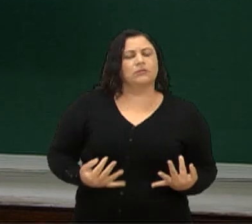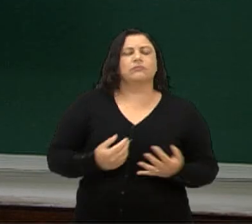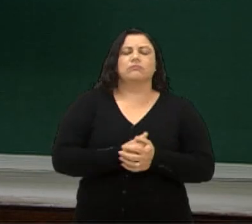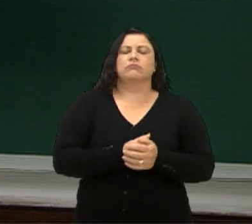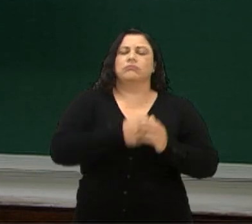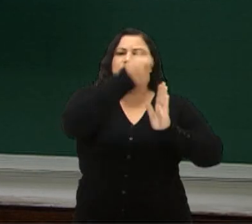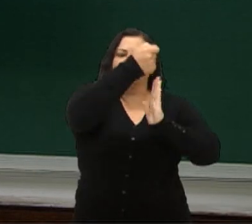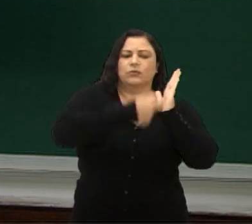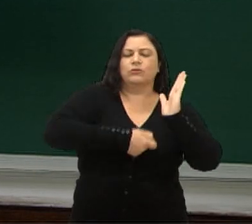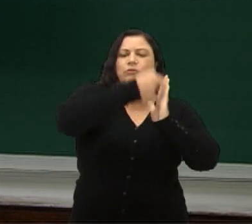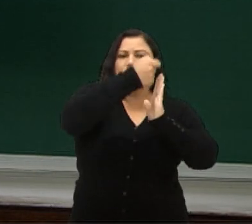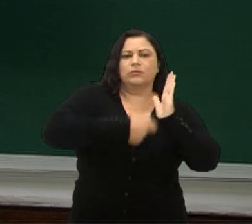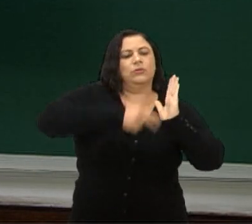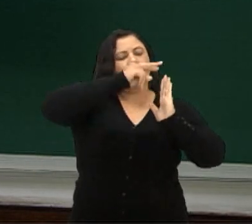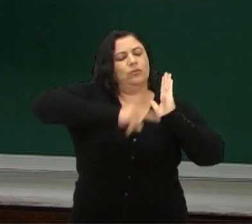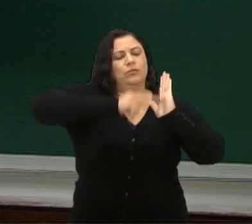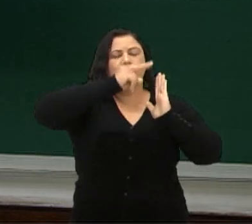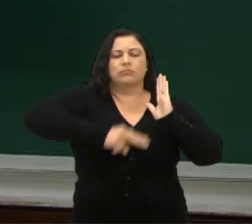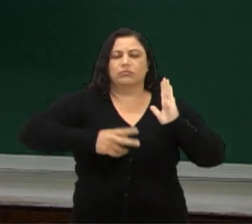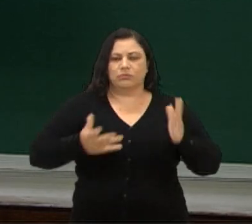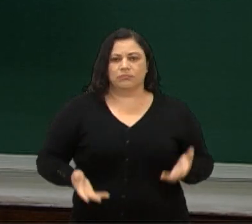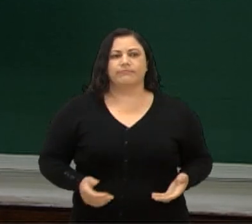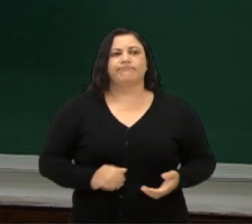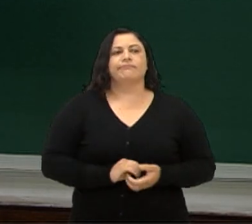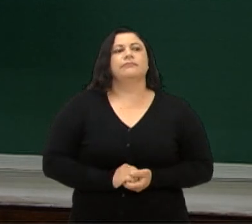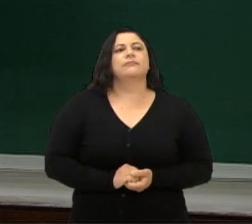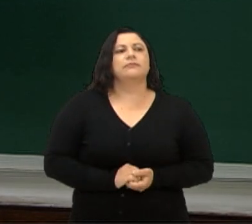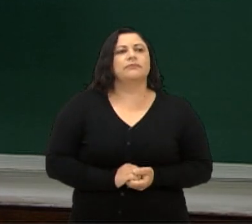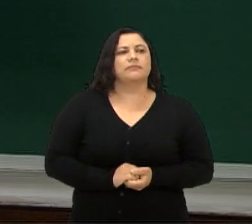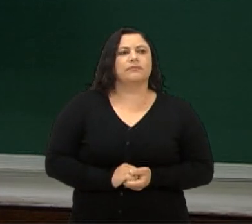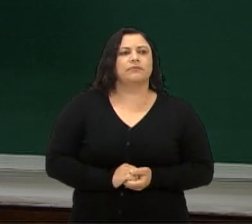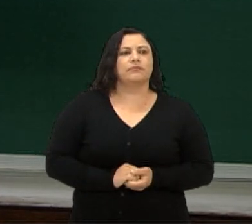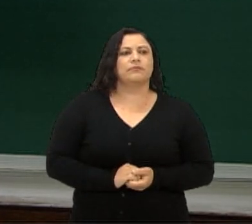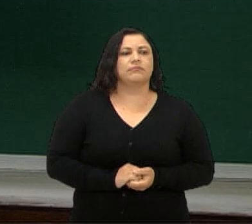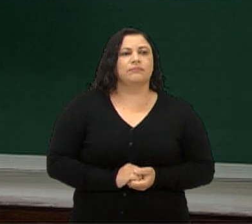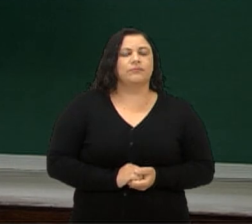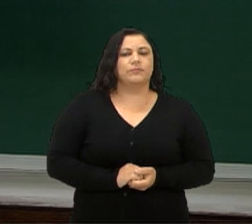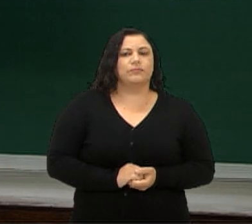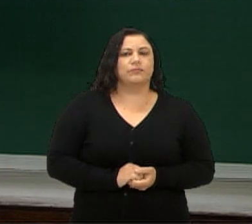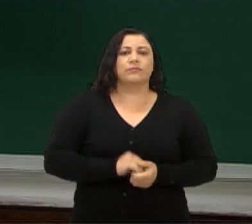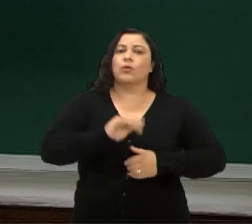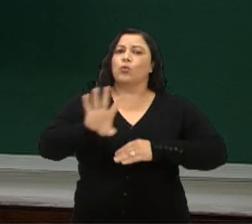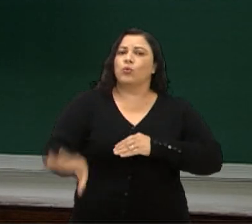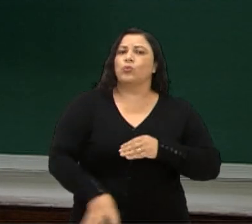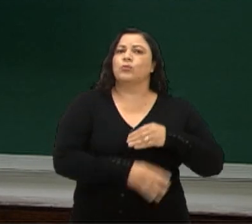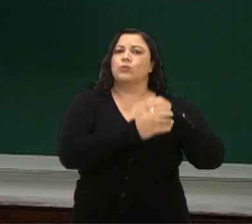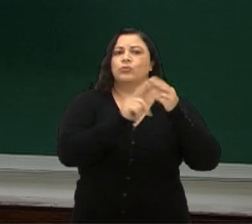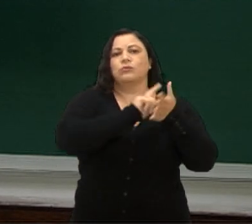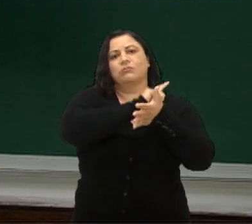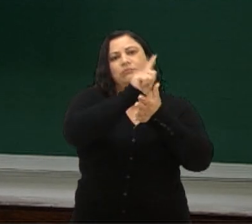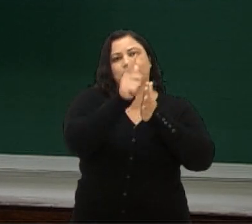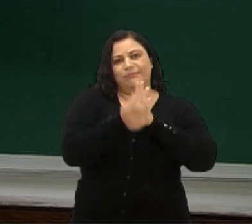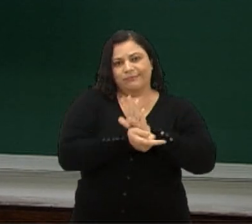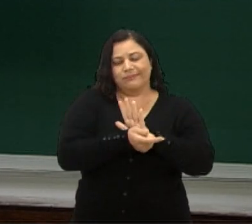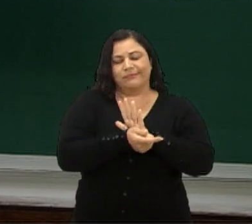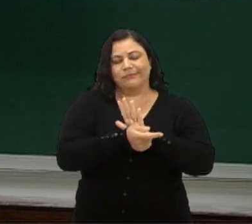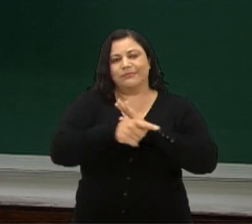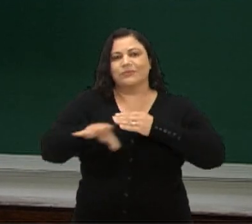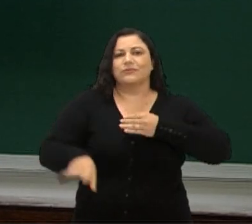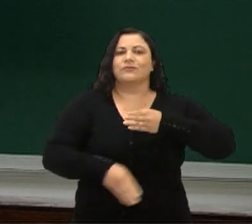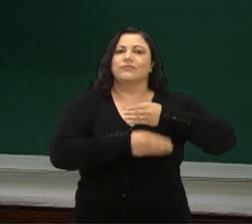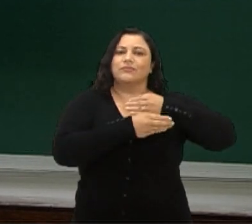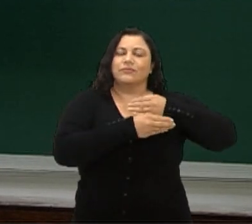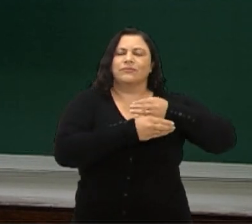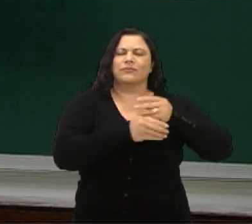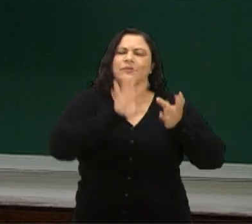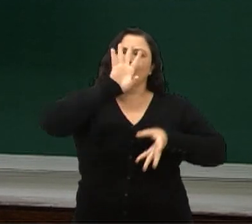que eu li, certo? Essa é a diferença. Vimos a forma composicional do gênero ali, certo? Normalmente aparece